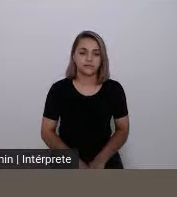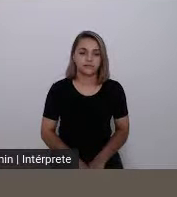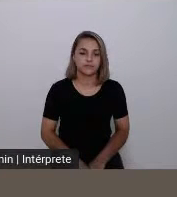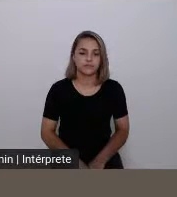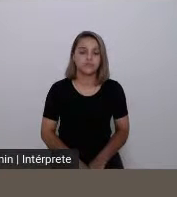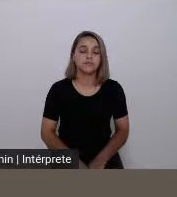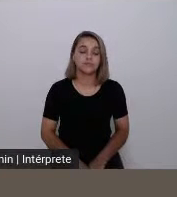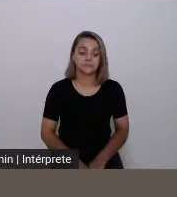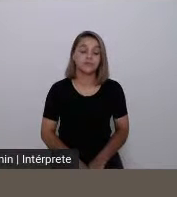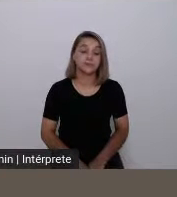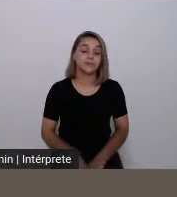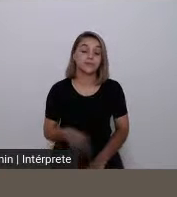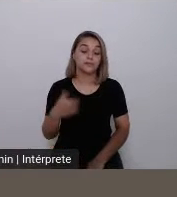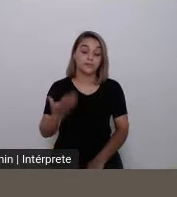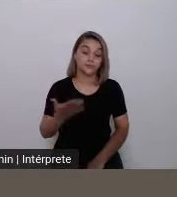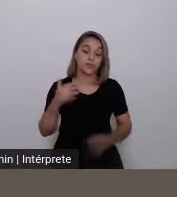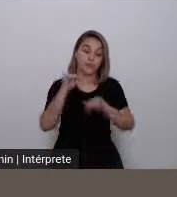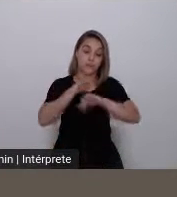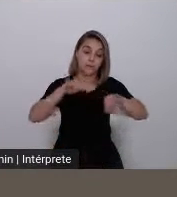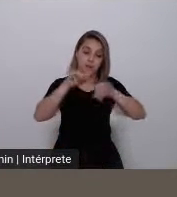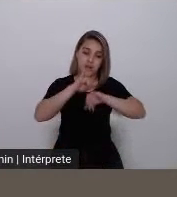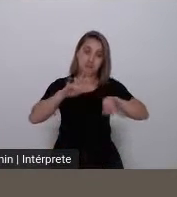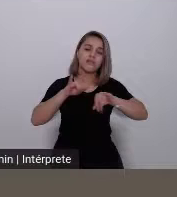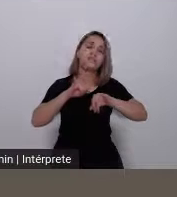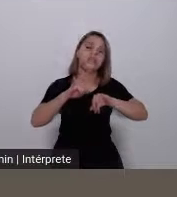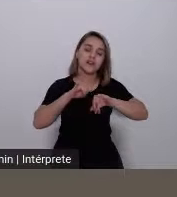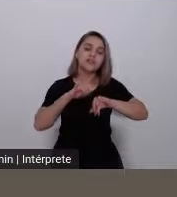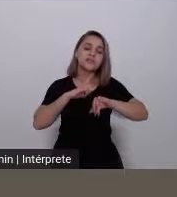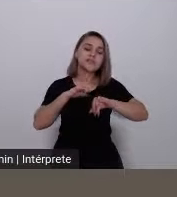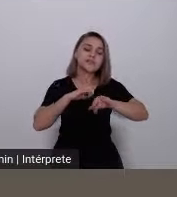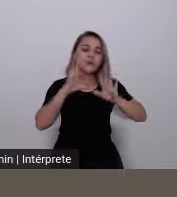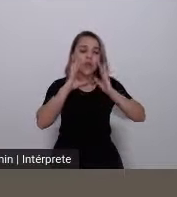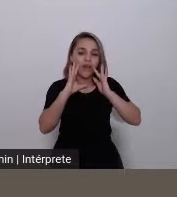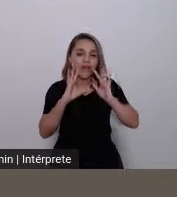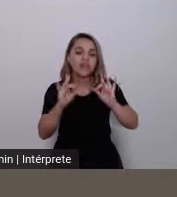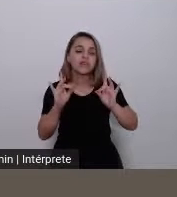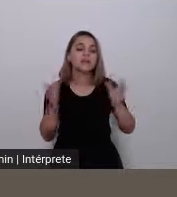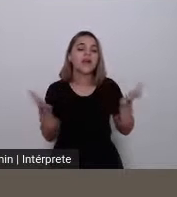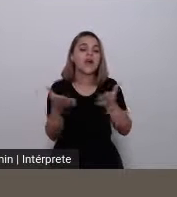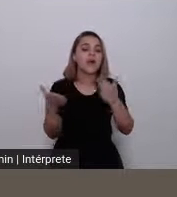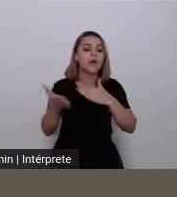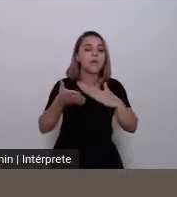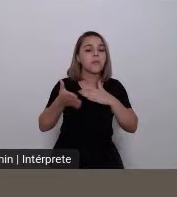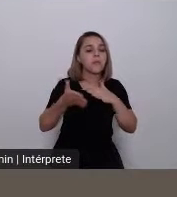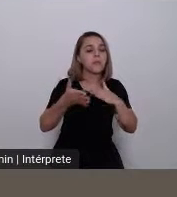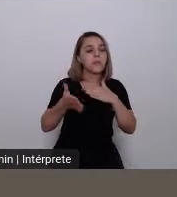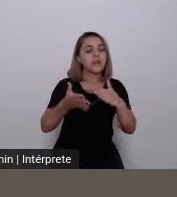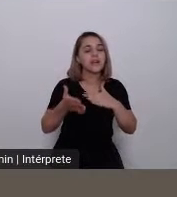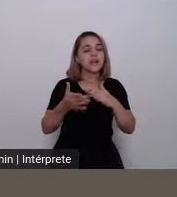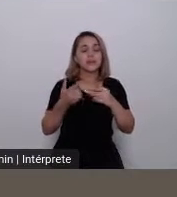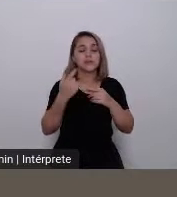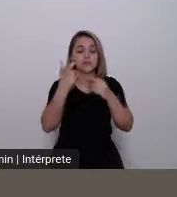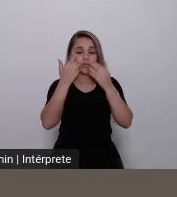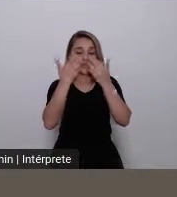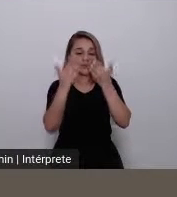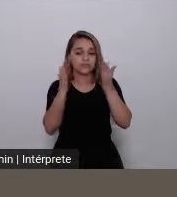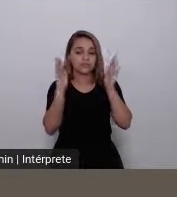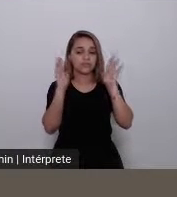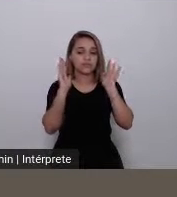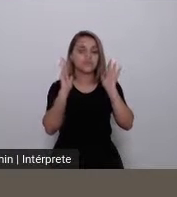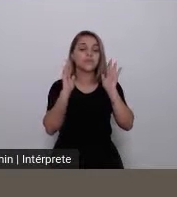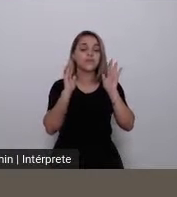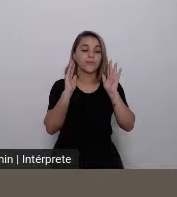para a urgência de se olhar para esses tempos modernos com olhos libertados por e